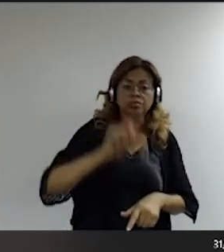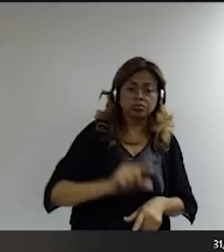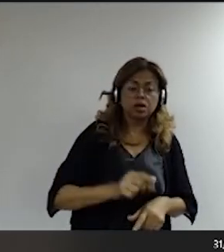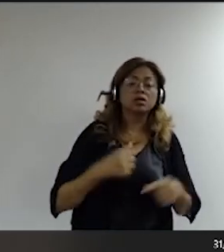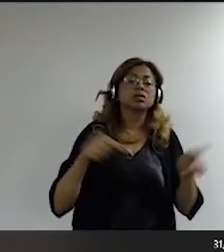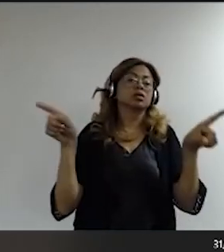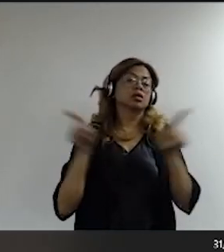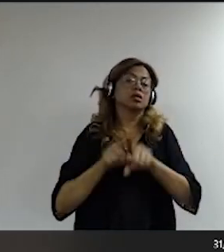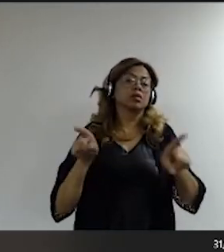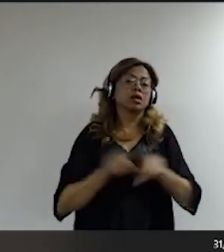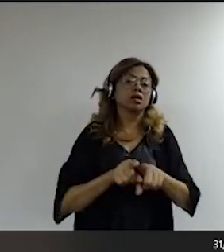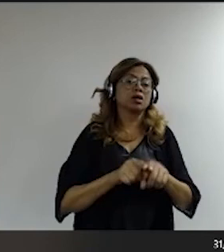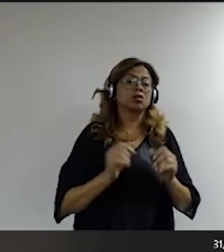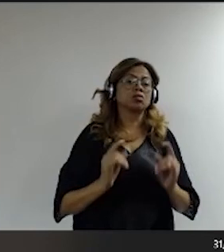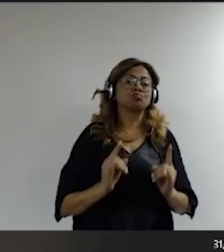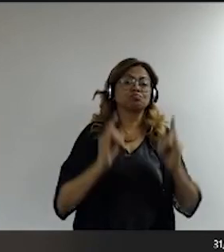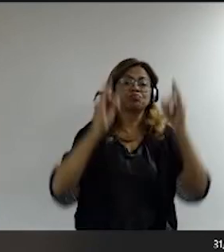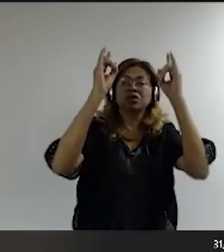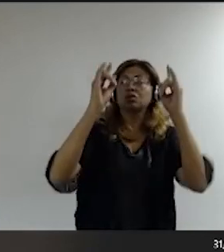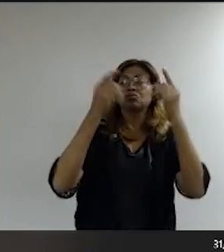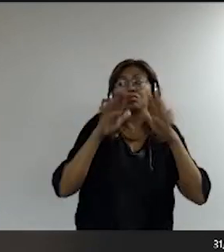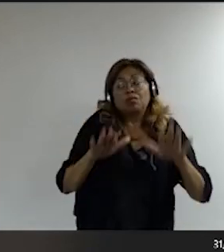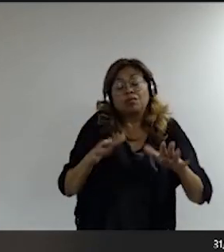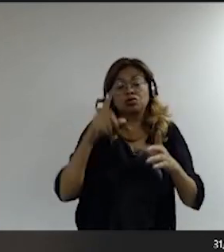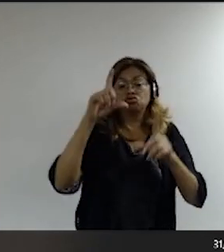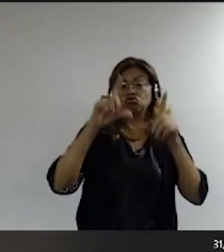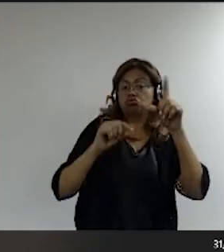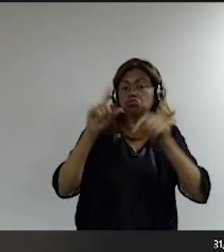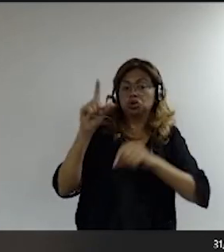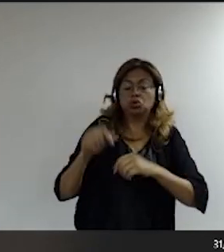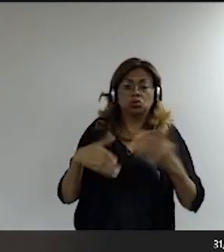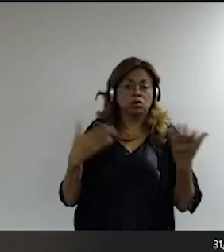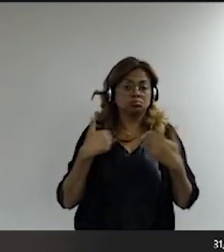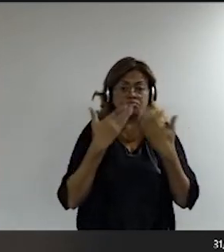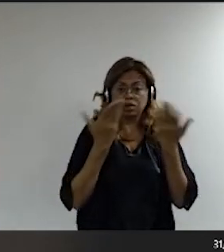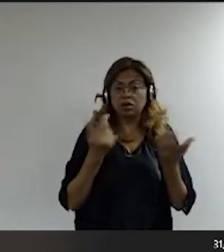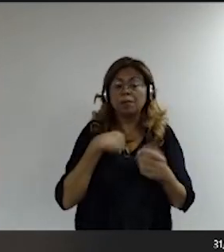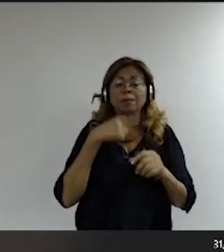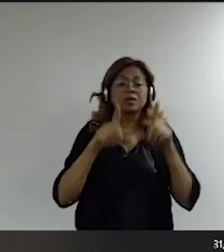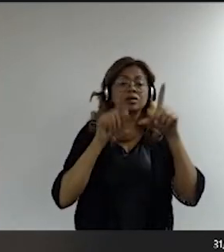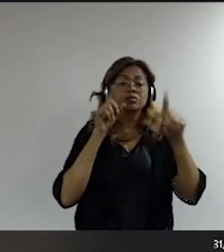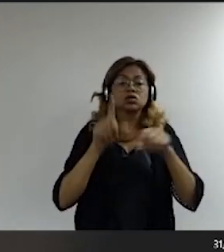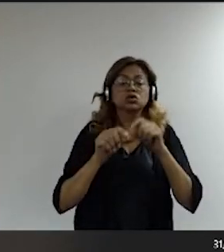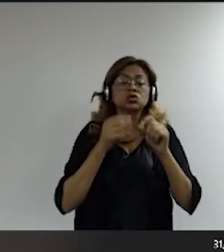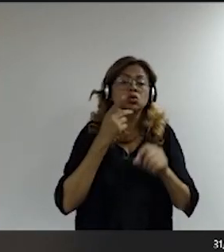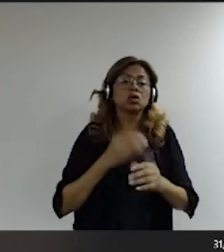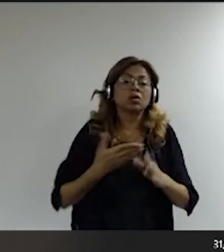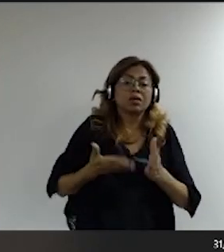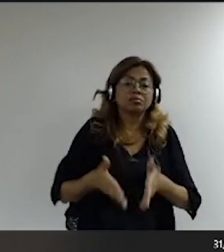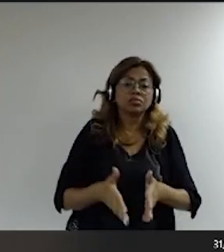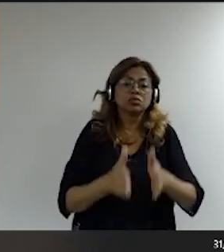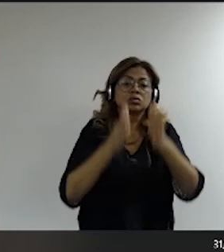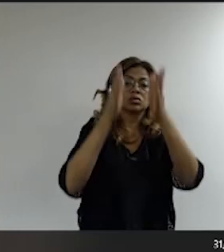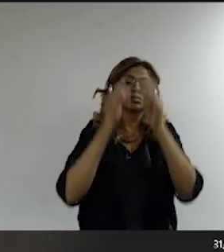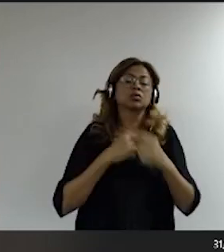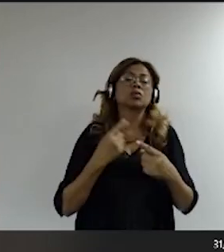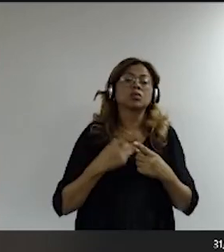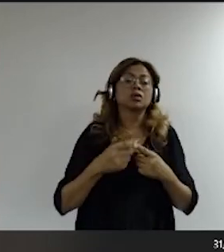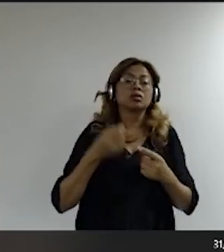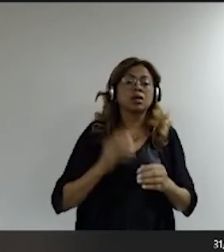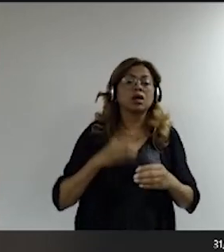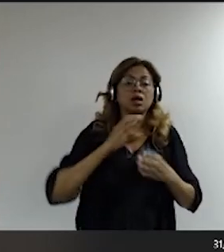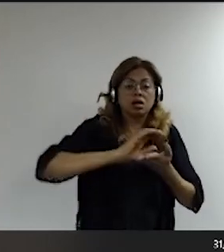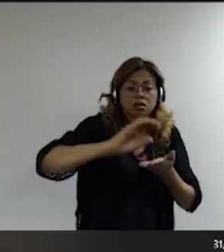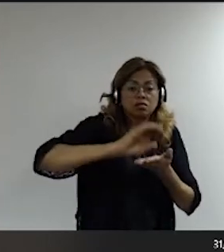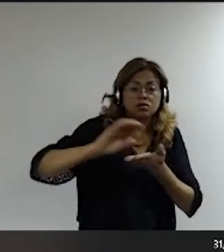estruturas. Não tem jeito, não há como fazer isso sem escolhas, para que possamos efetivamente investir no que